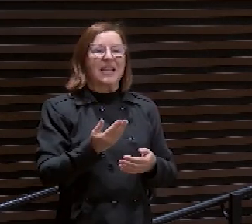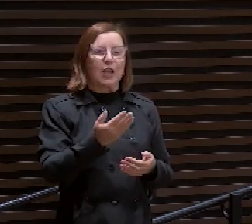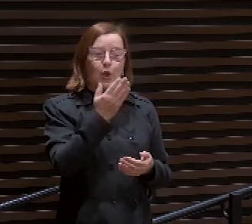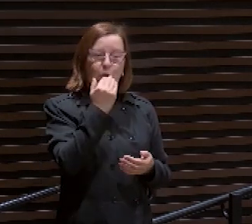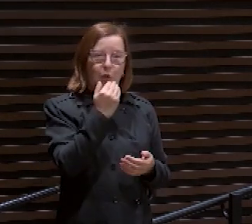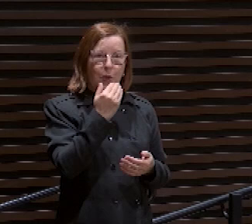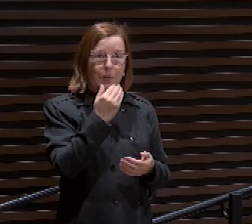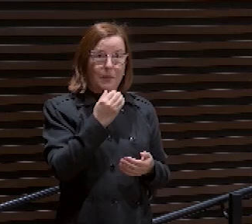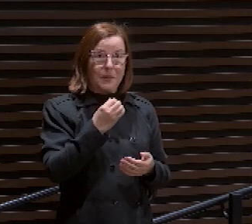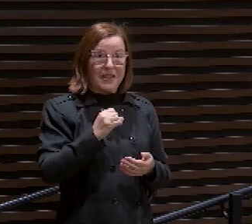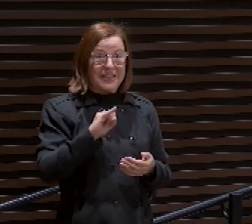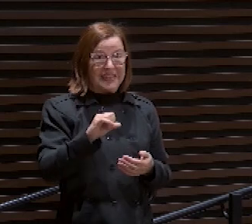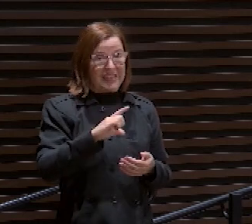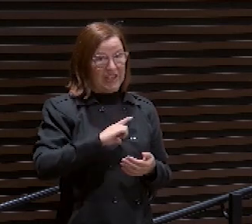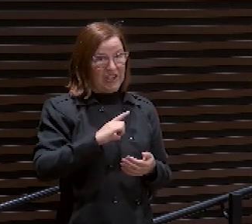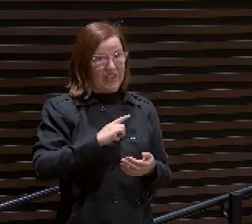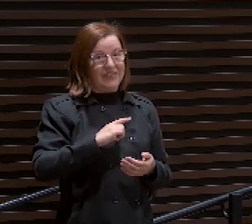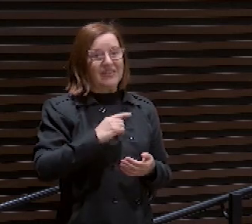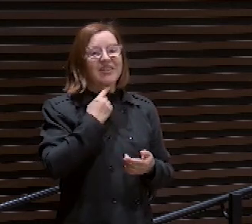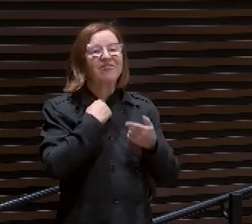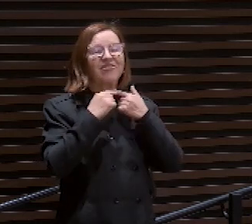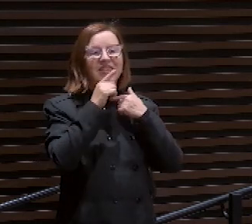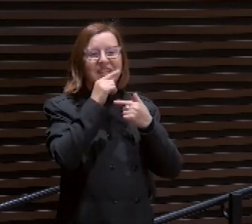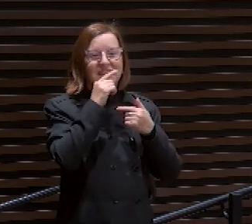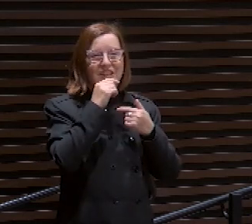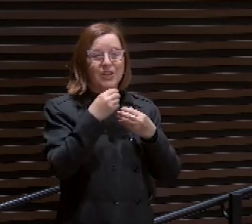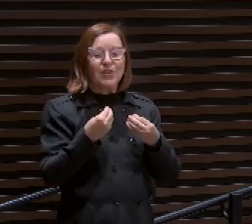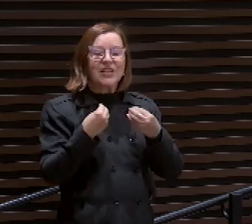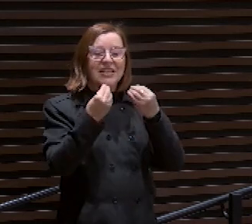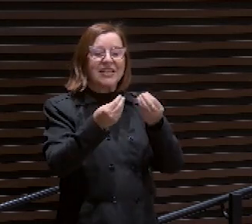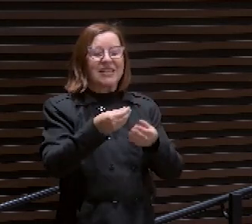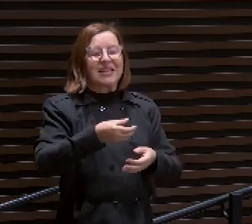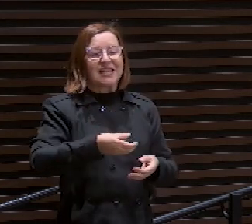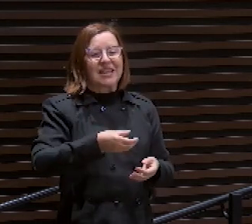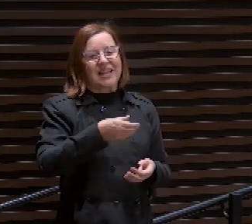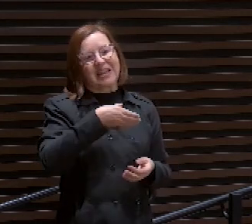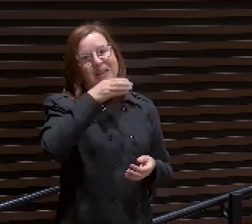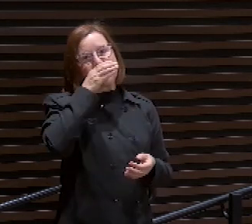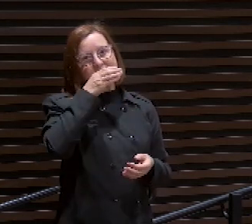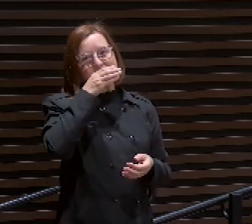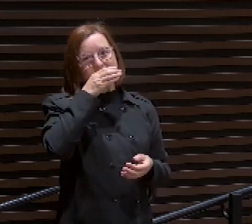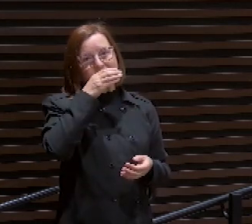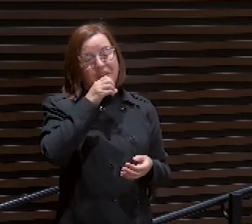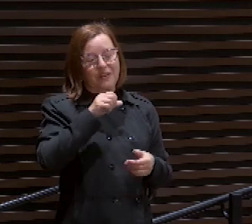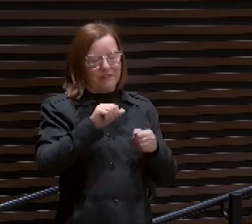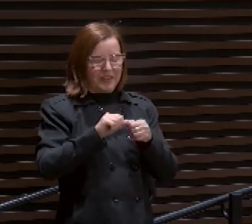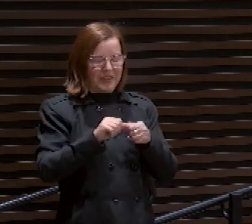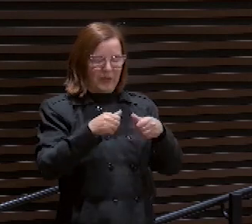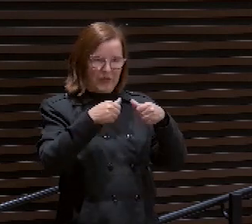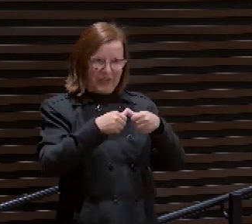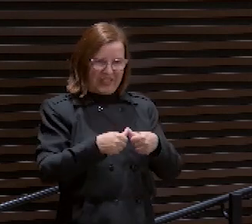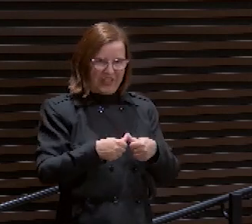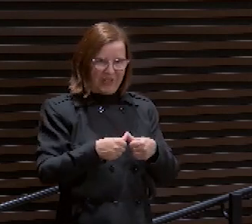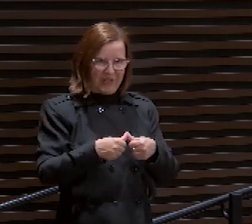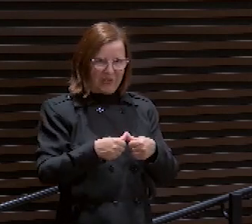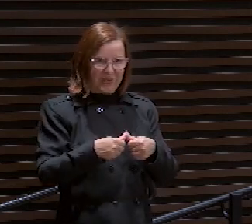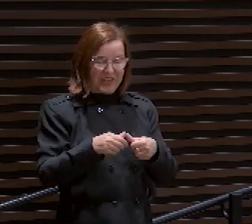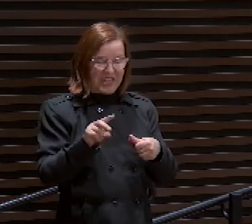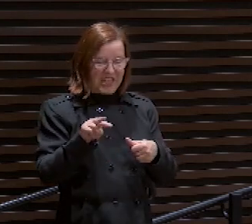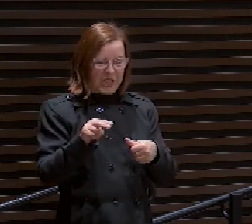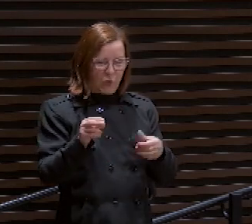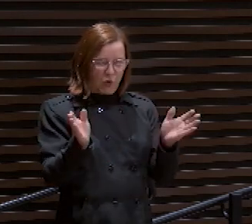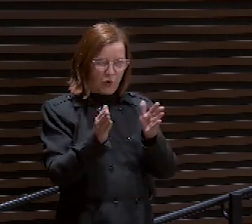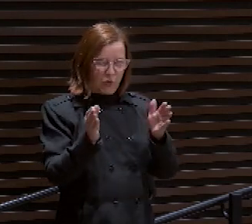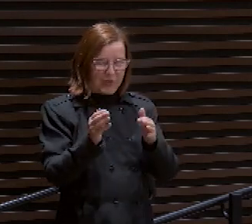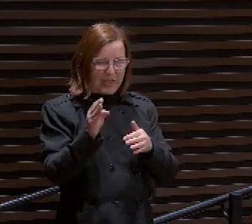fazendo isso, amontoarás brasas vivas sobre a sua cabeça. Não deixes vencer do mal,